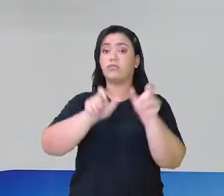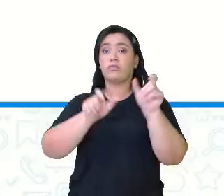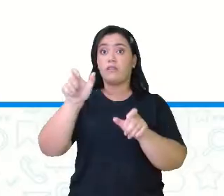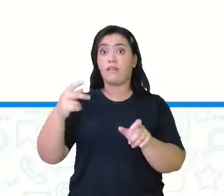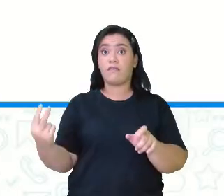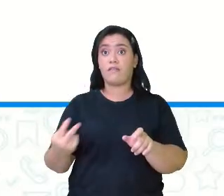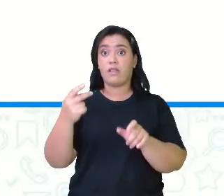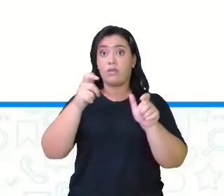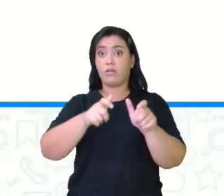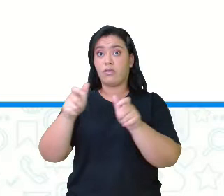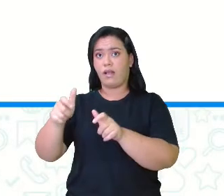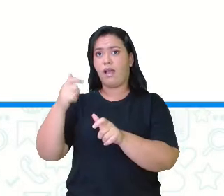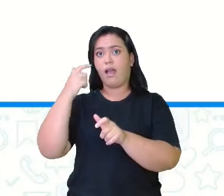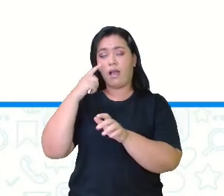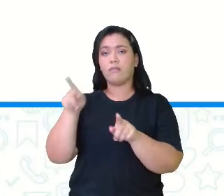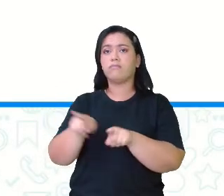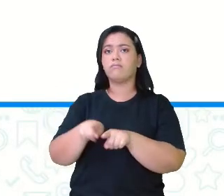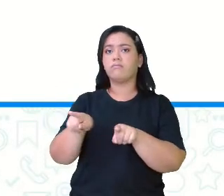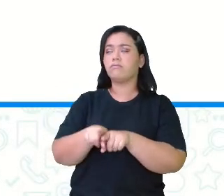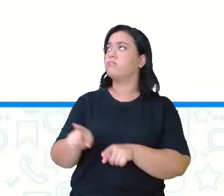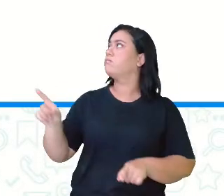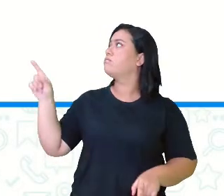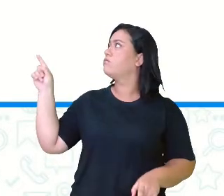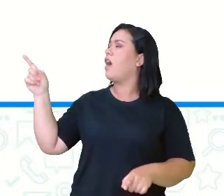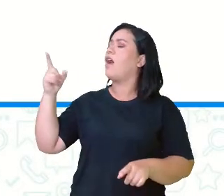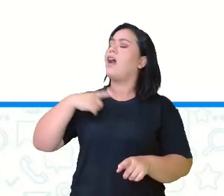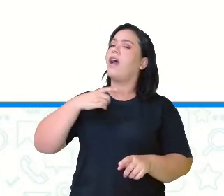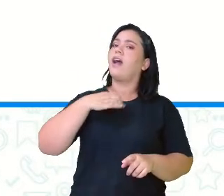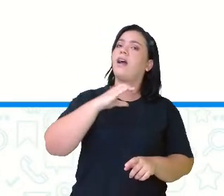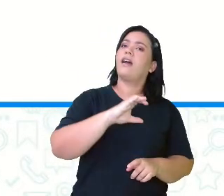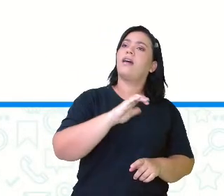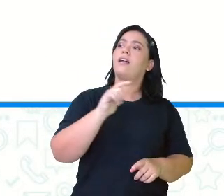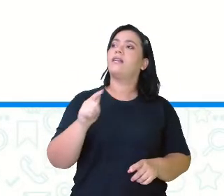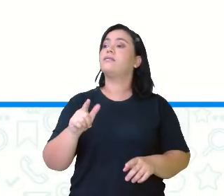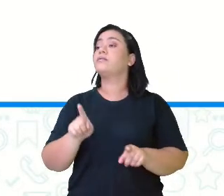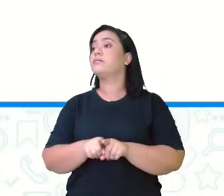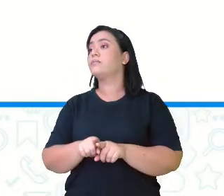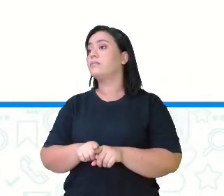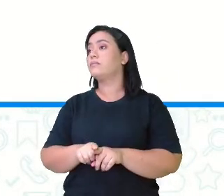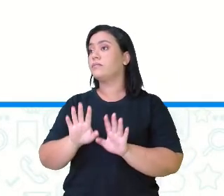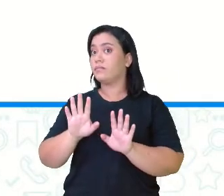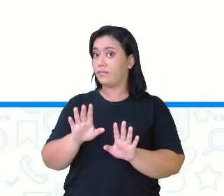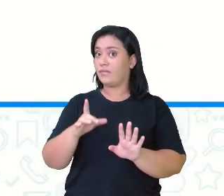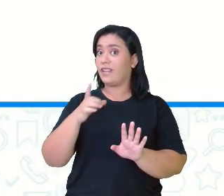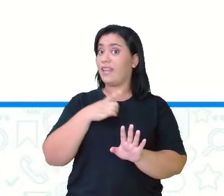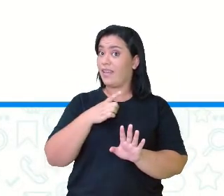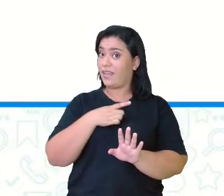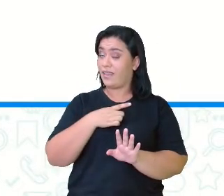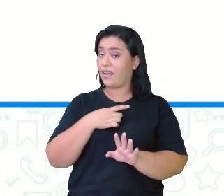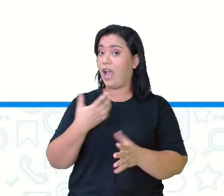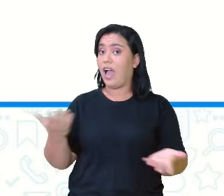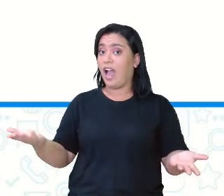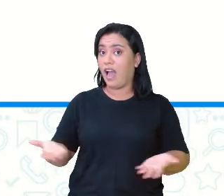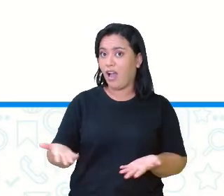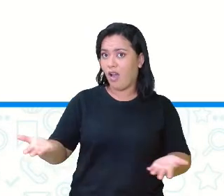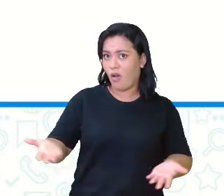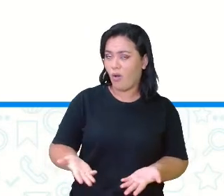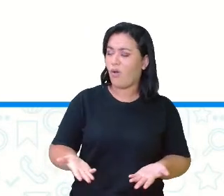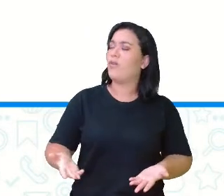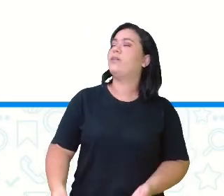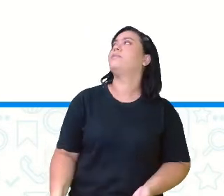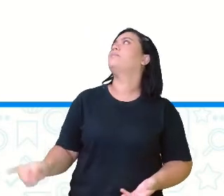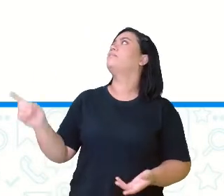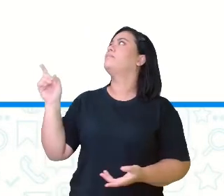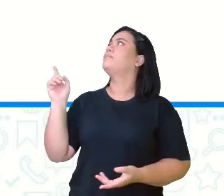vocês estão vendo na tela, com todas as classes, pelo menos as classes que nós iremos trabalhar hoje,